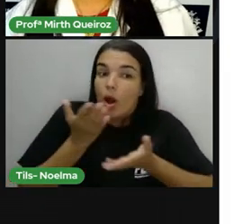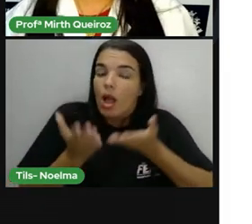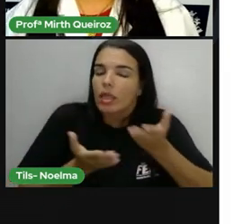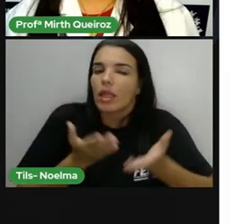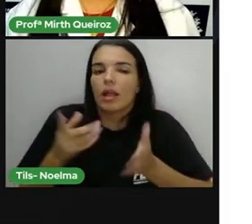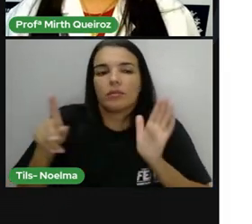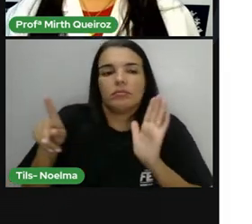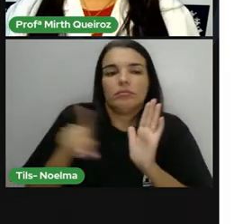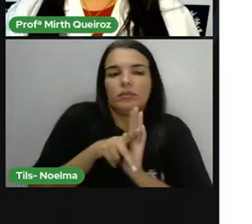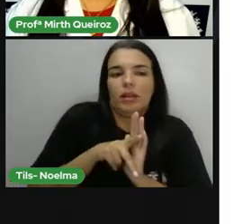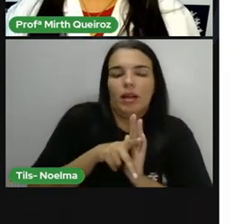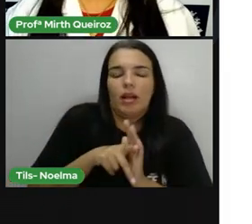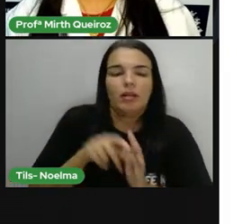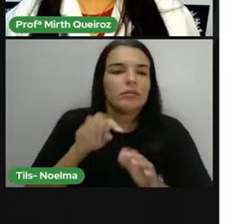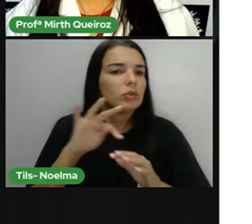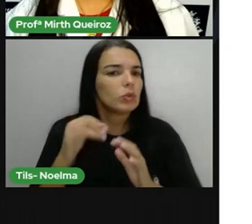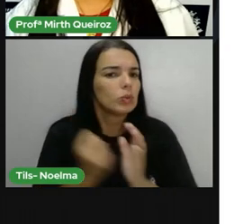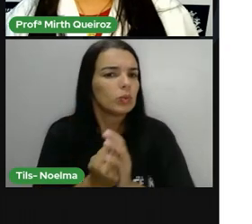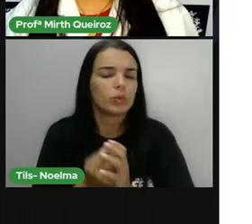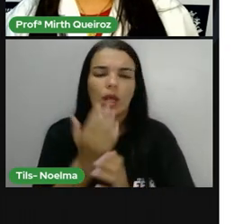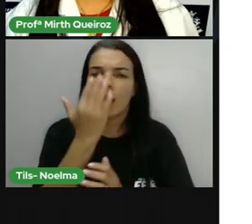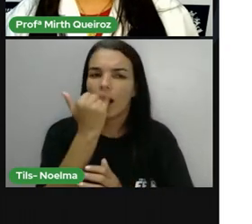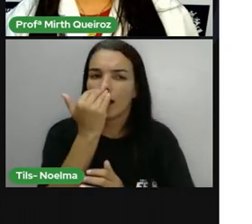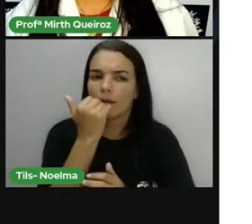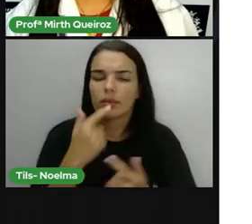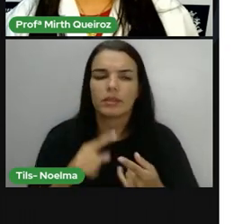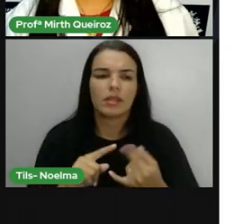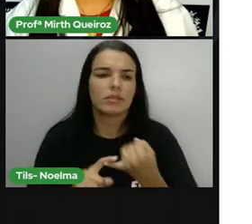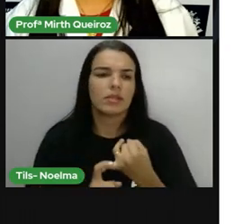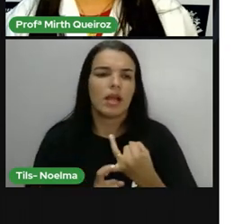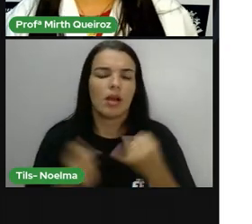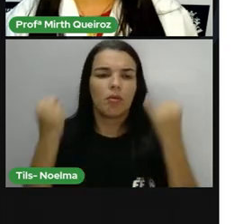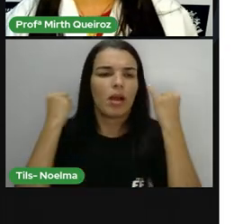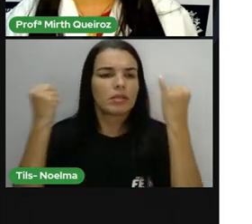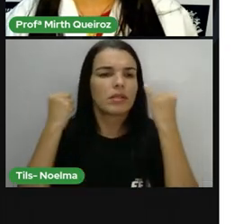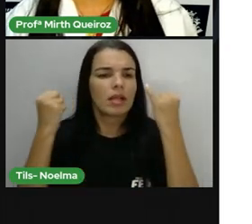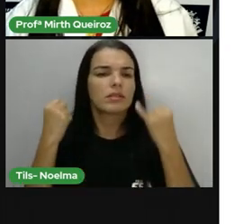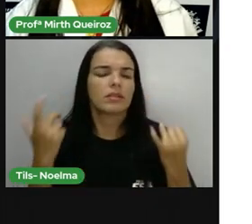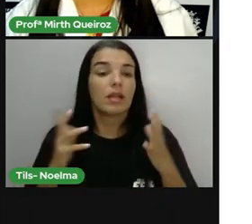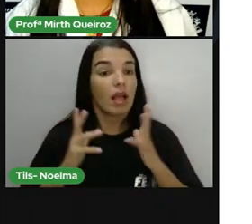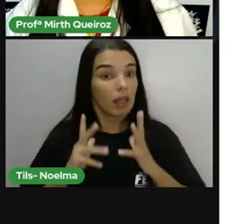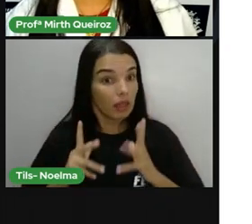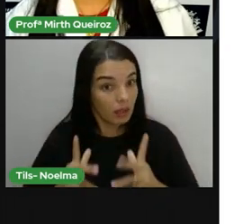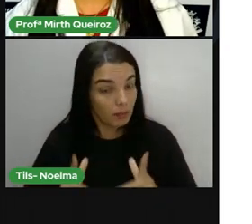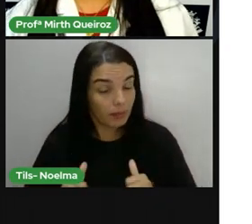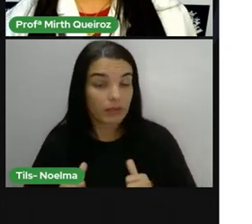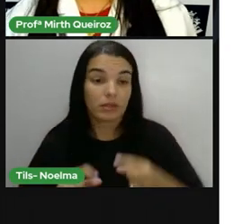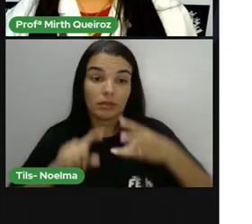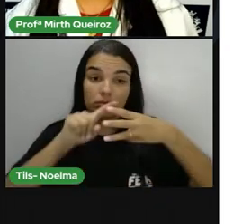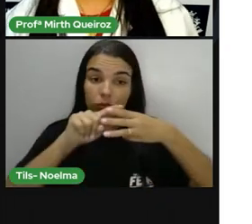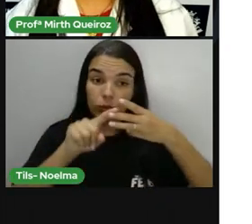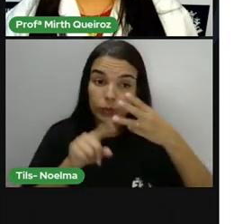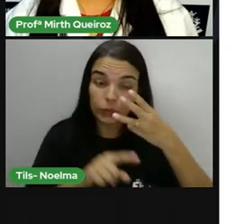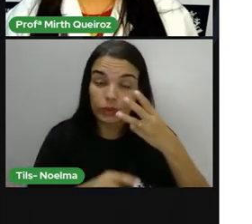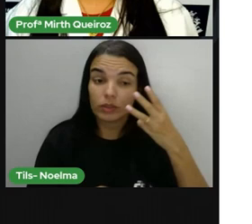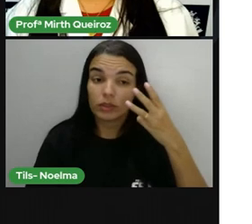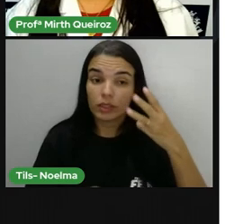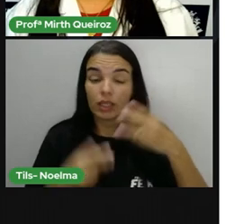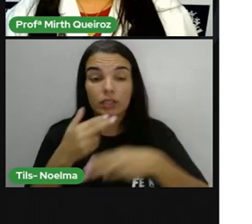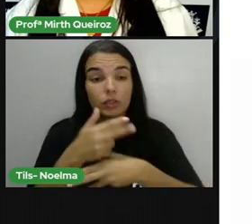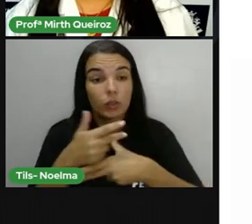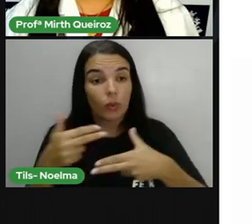nossa alimentação e também praticar atividades físicas. Esses 3 itens juntos vai fazer com que